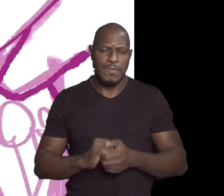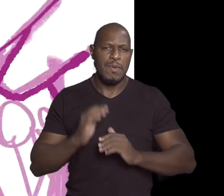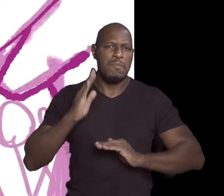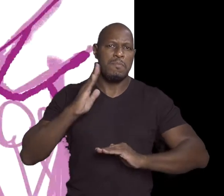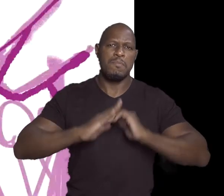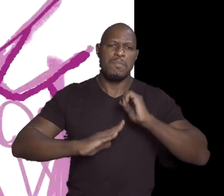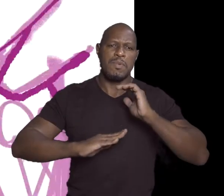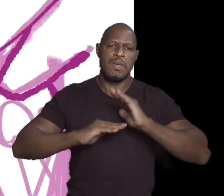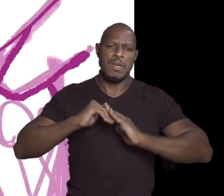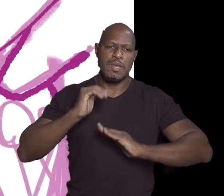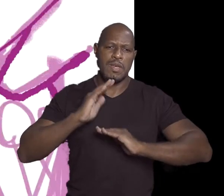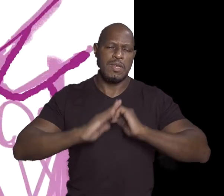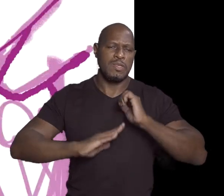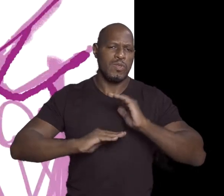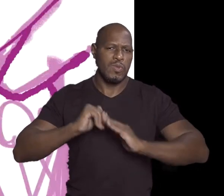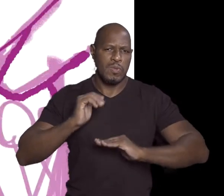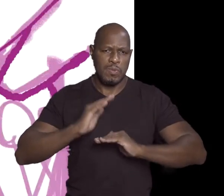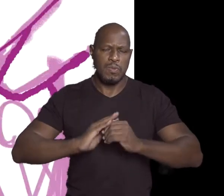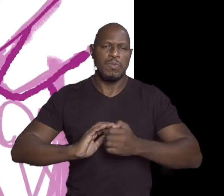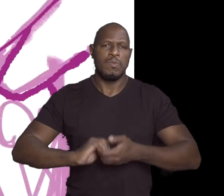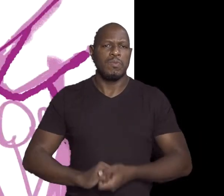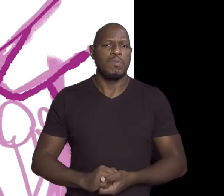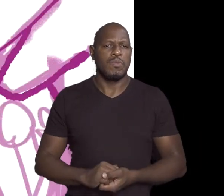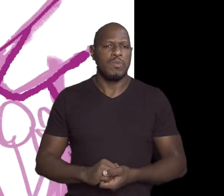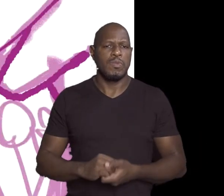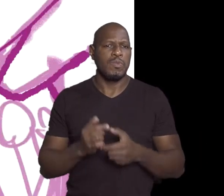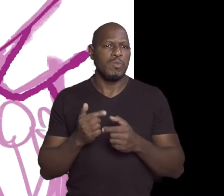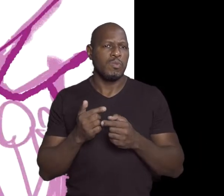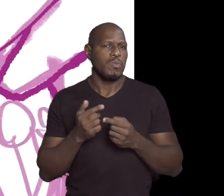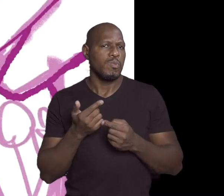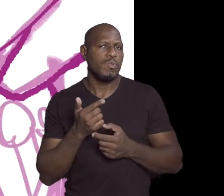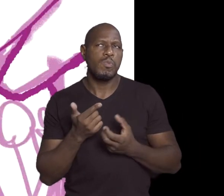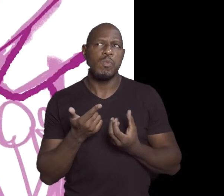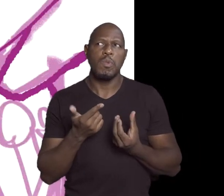prático, basicamente. E não tem a ver